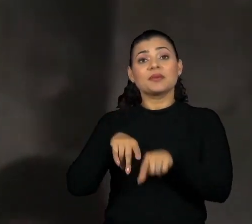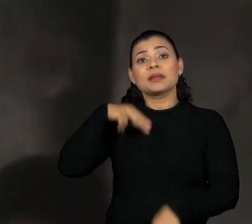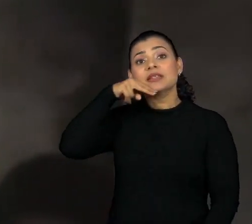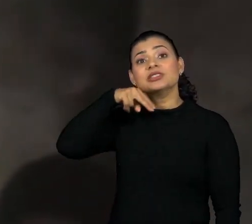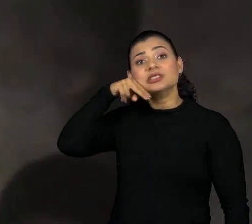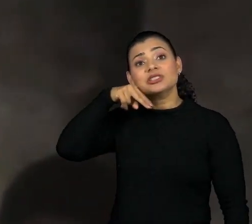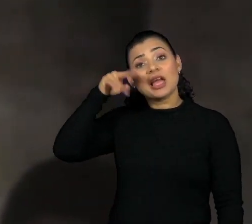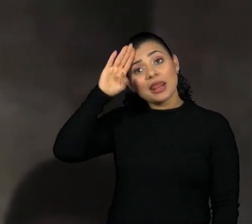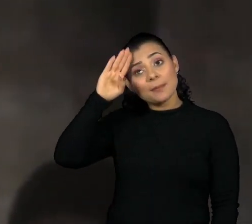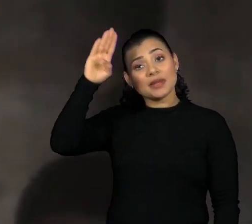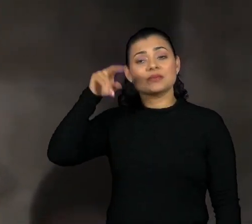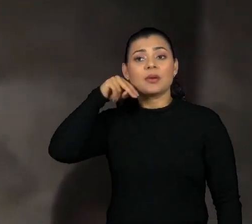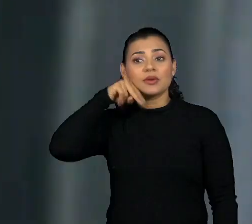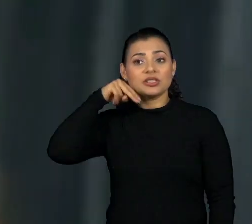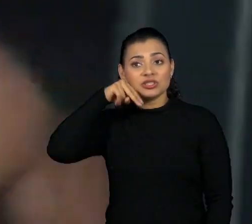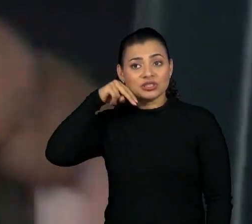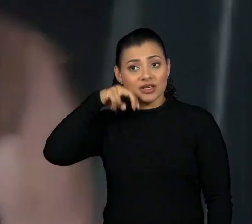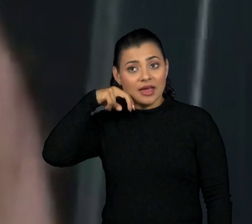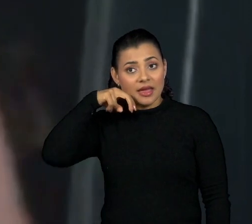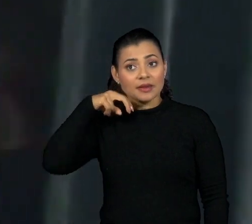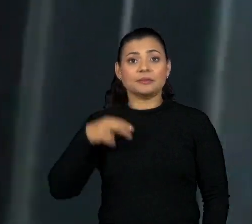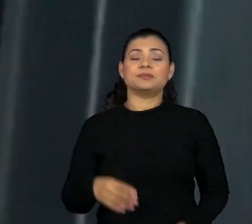Nigéria naquele período.